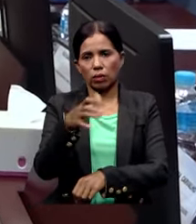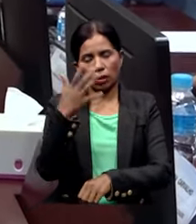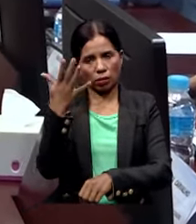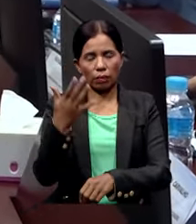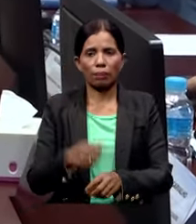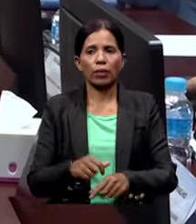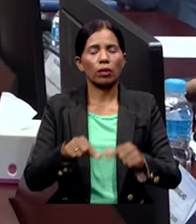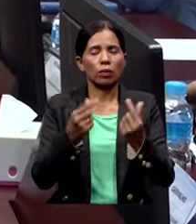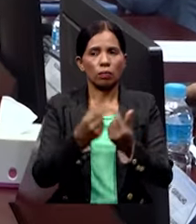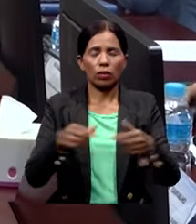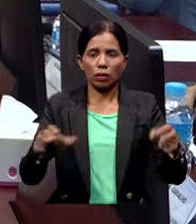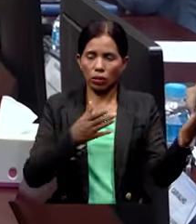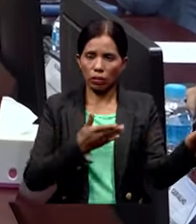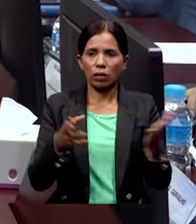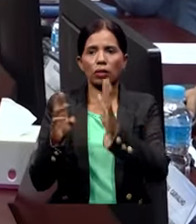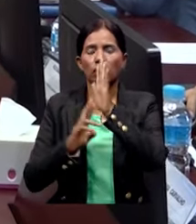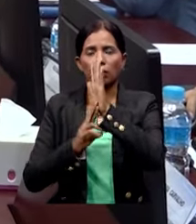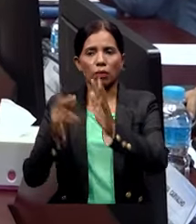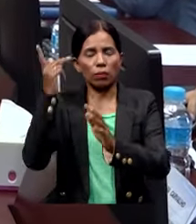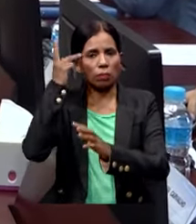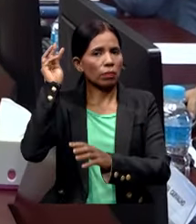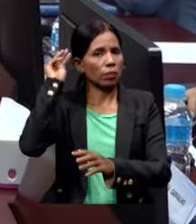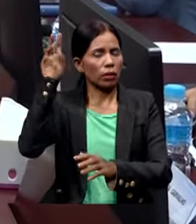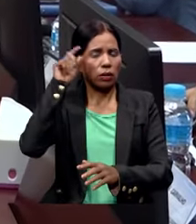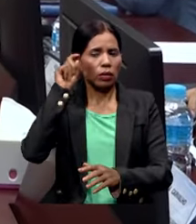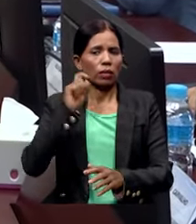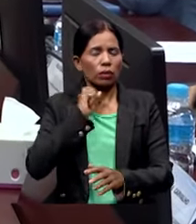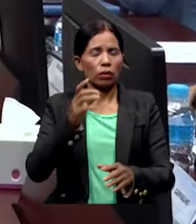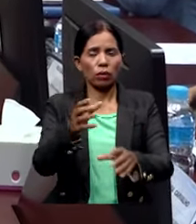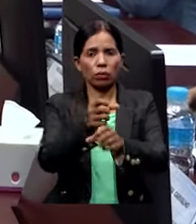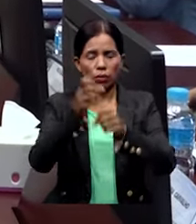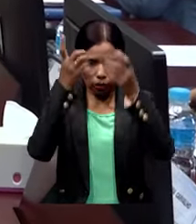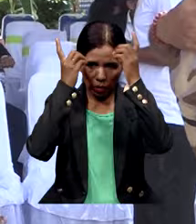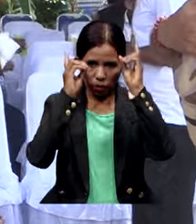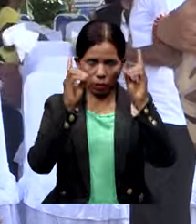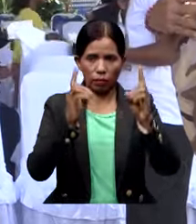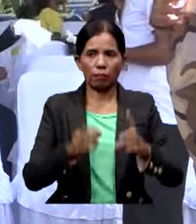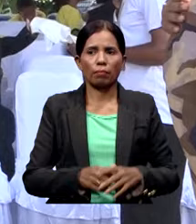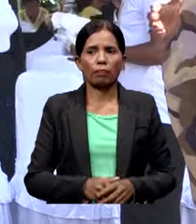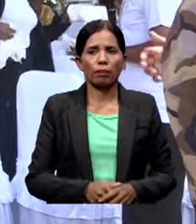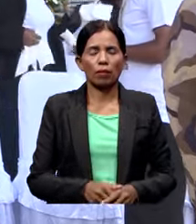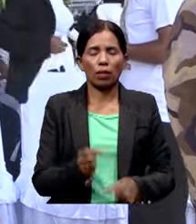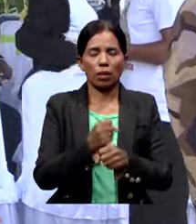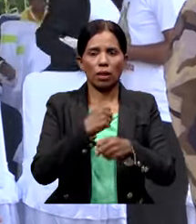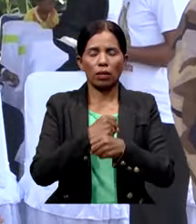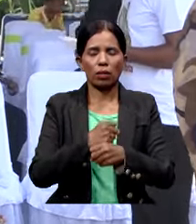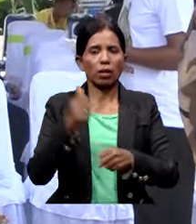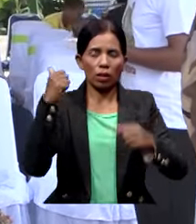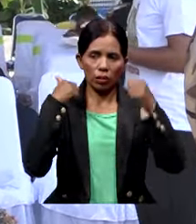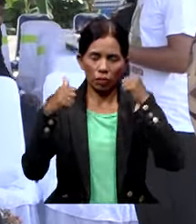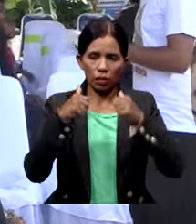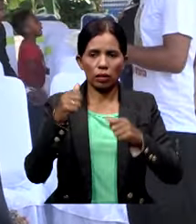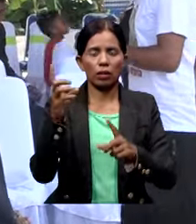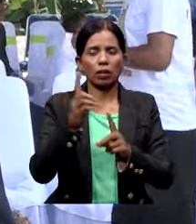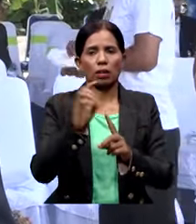Nune equipa se submete relatório ba primeiro ministro Kairala Sanana Gusmão ho di foti de sejang turmai. Sang nene halau ni atibera di 15